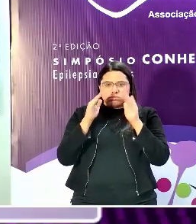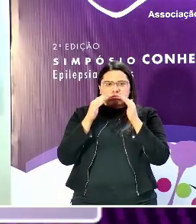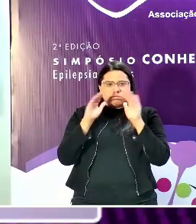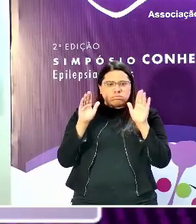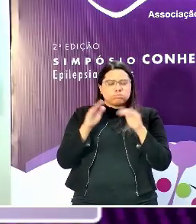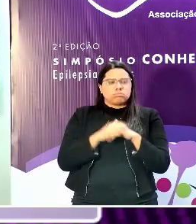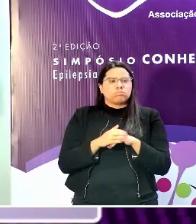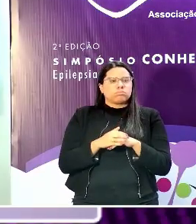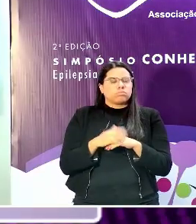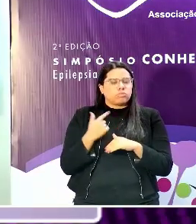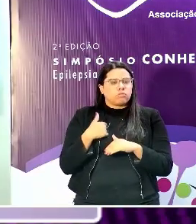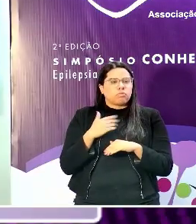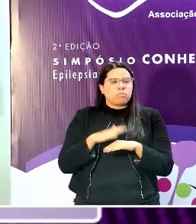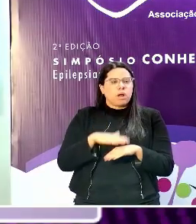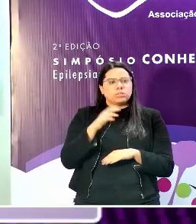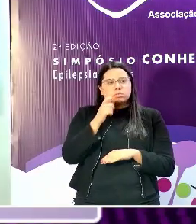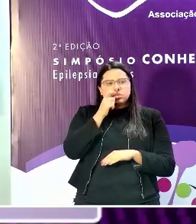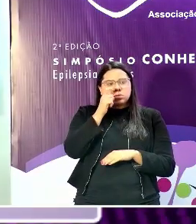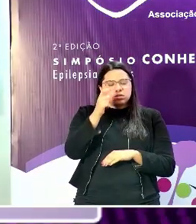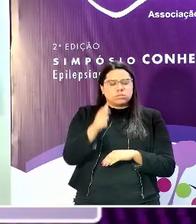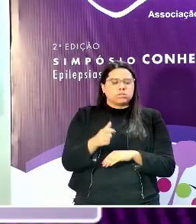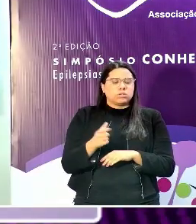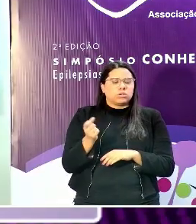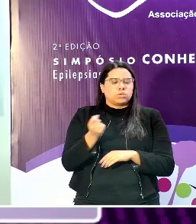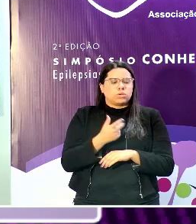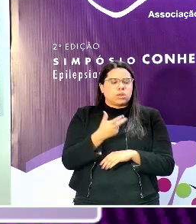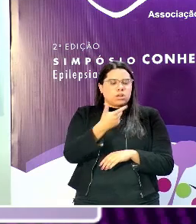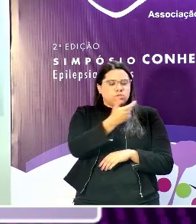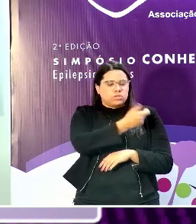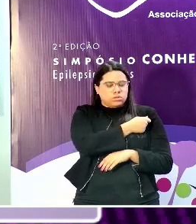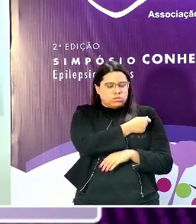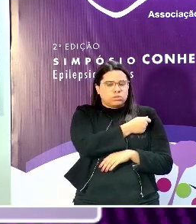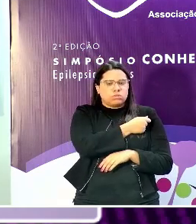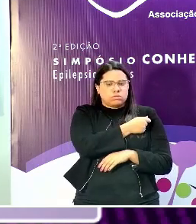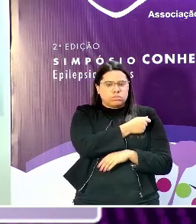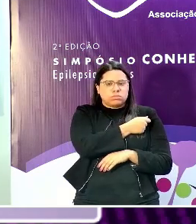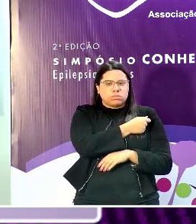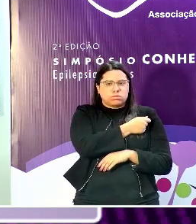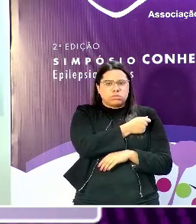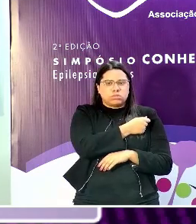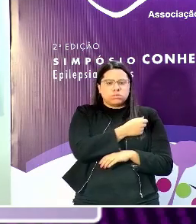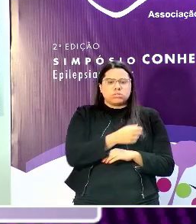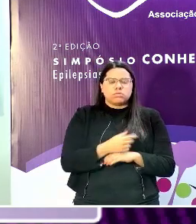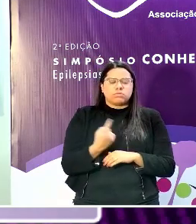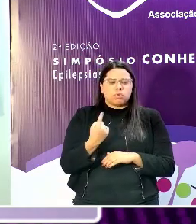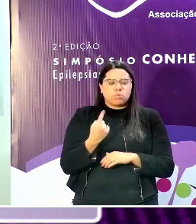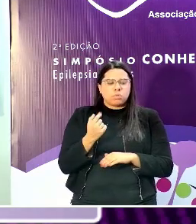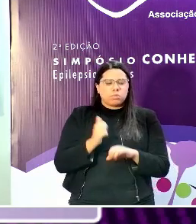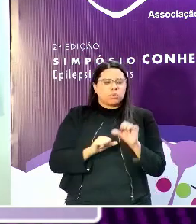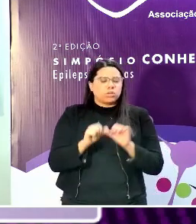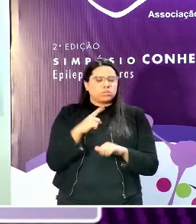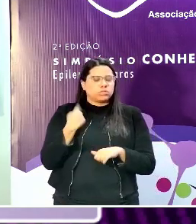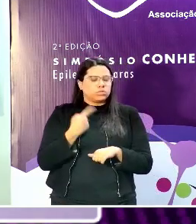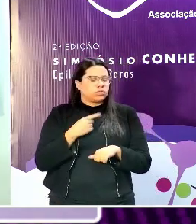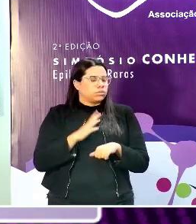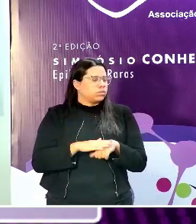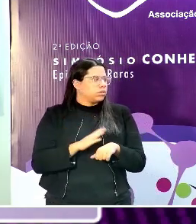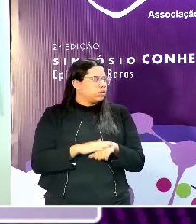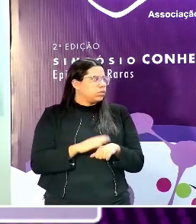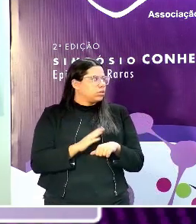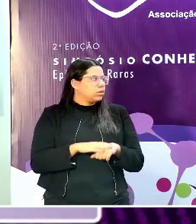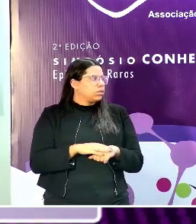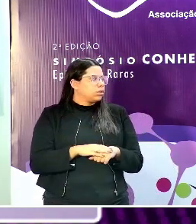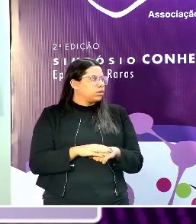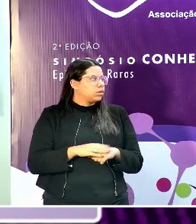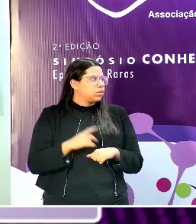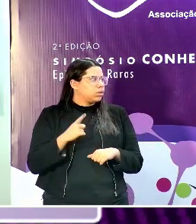mais interessante do que a injeção, né? Foi uma das mudanças que a gente fez. Mas, assim, teve